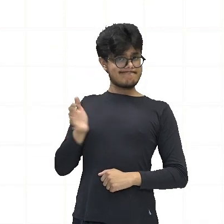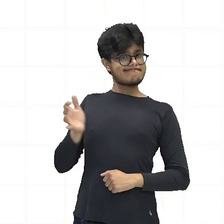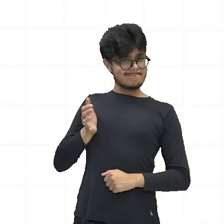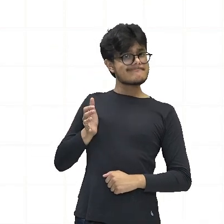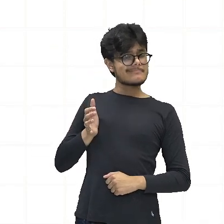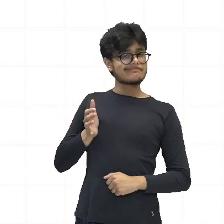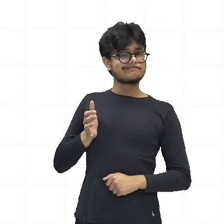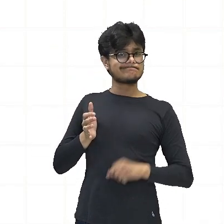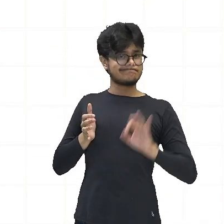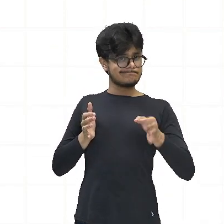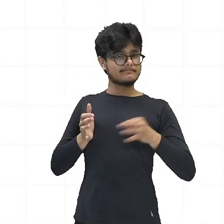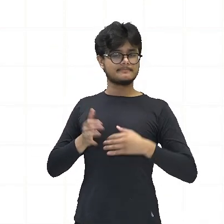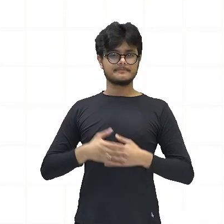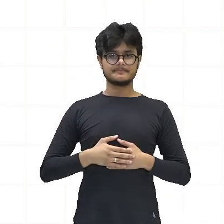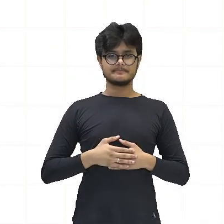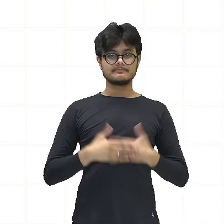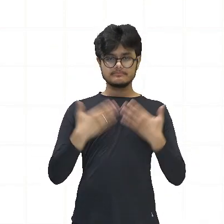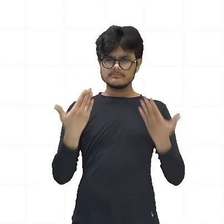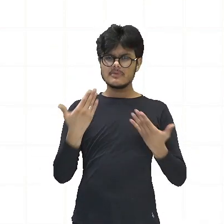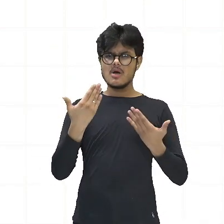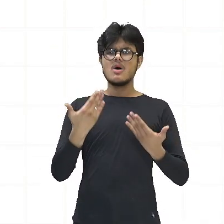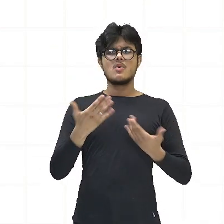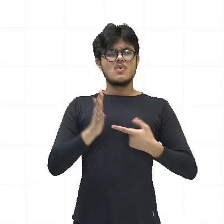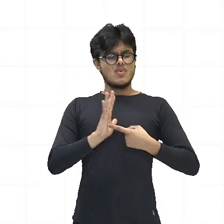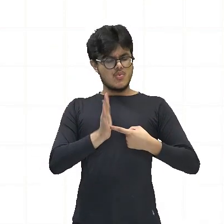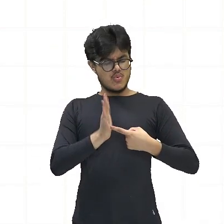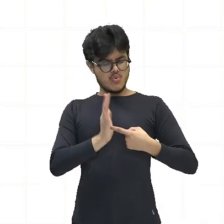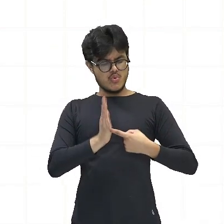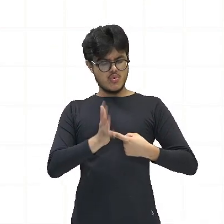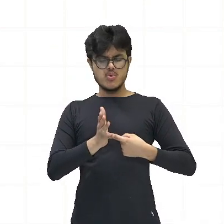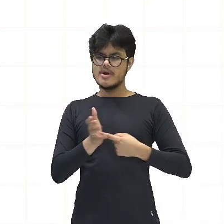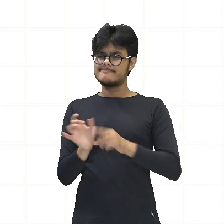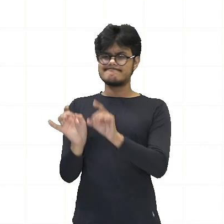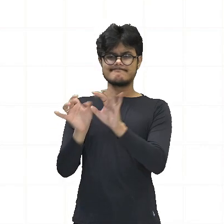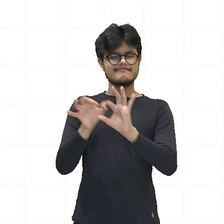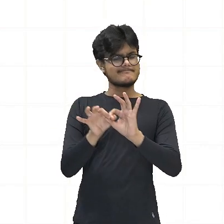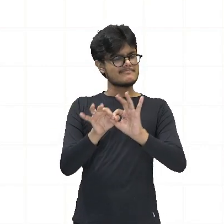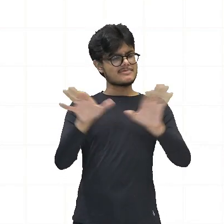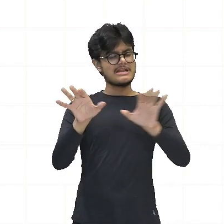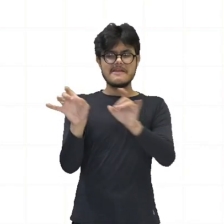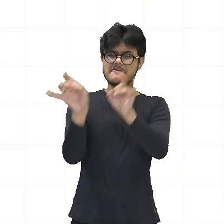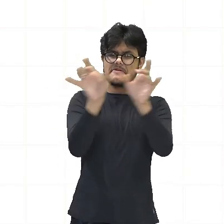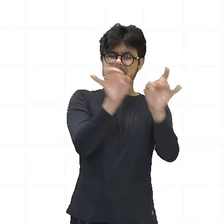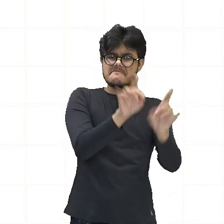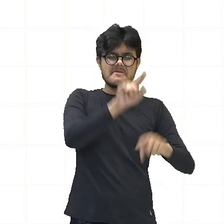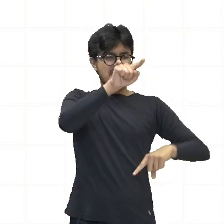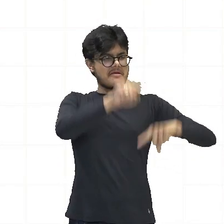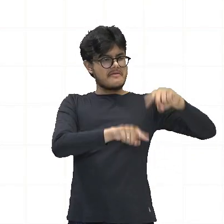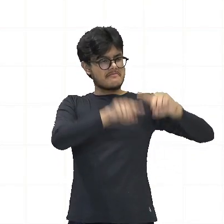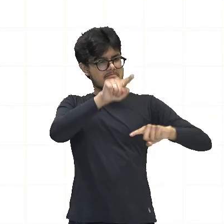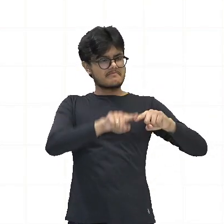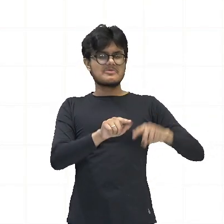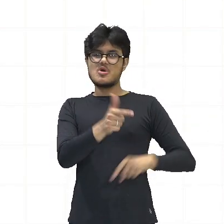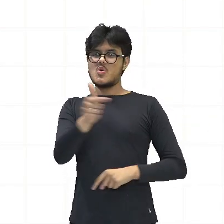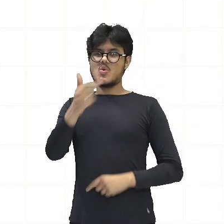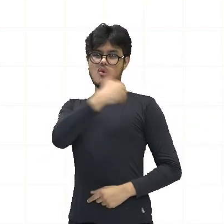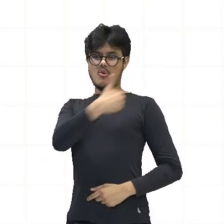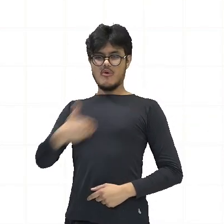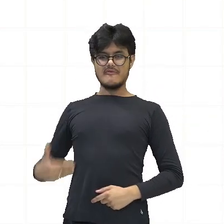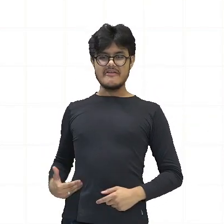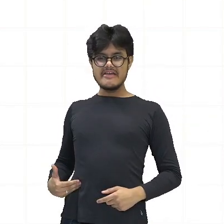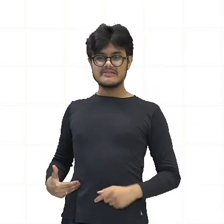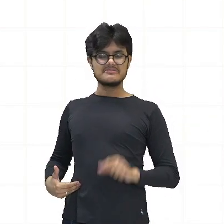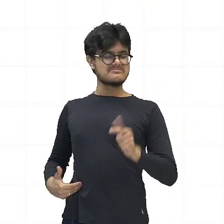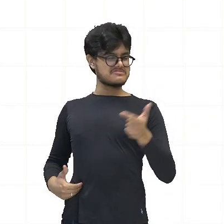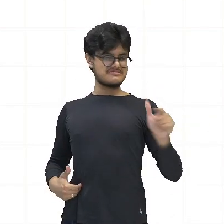a produção fabril em larga escala, o livre comércio, né? Então, o Estado aí ele já não tinha uma